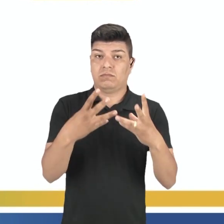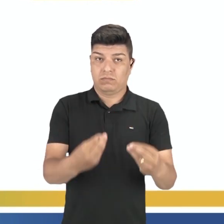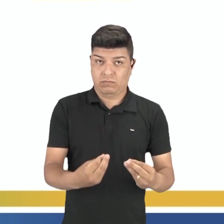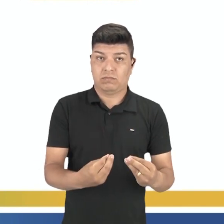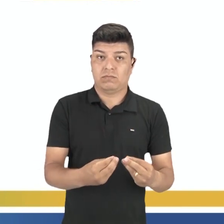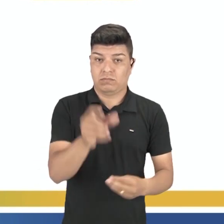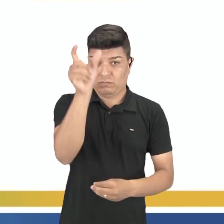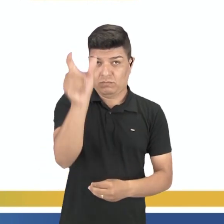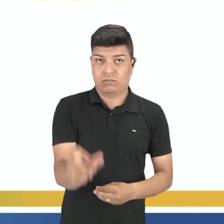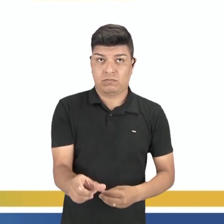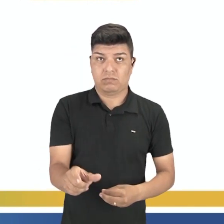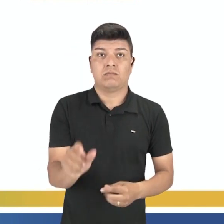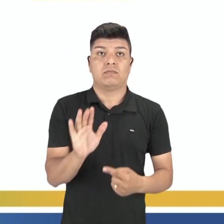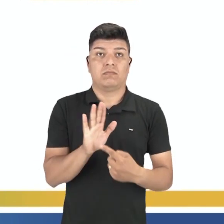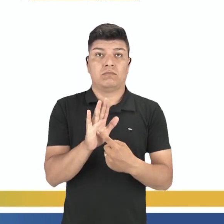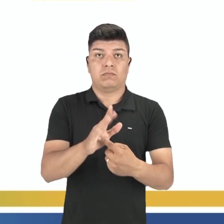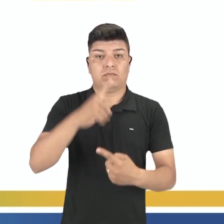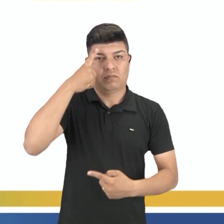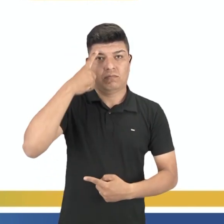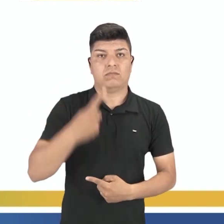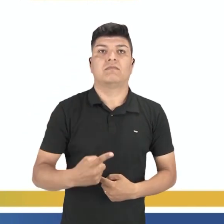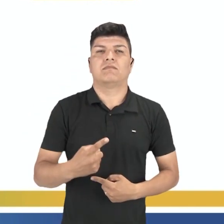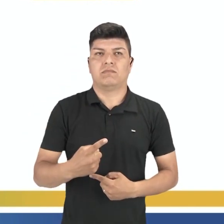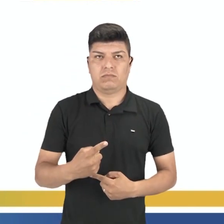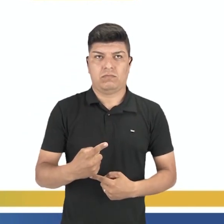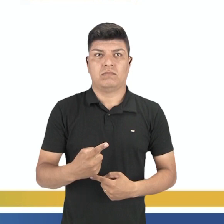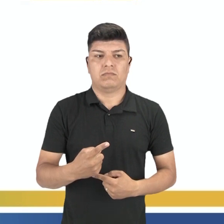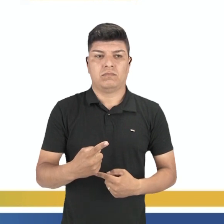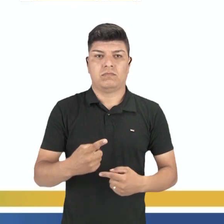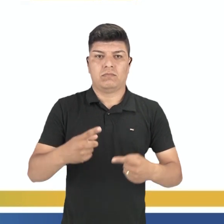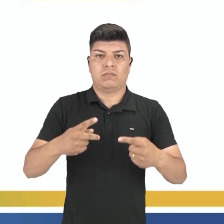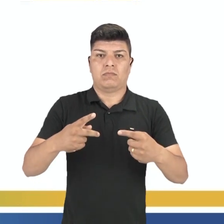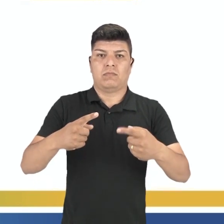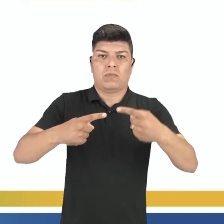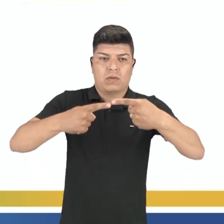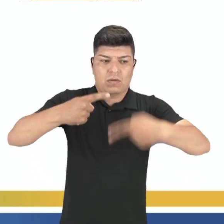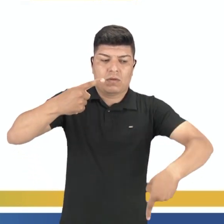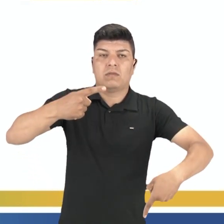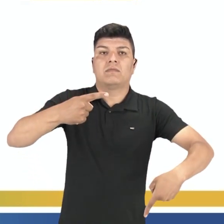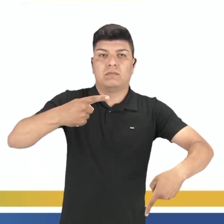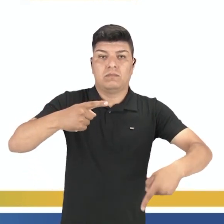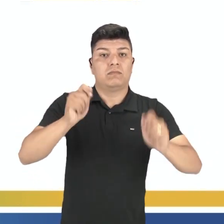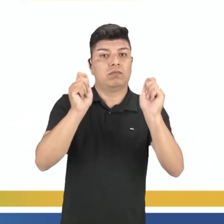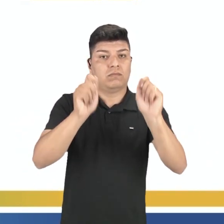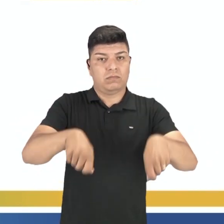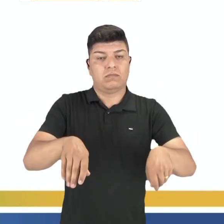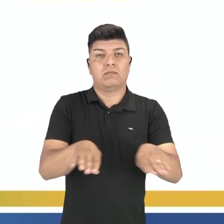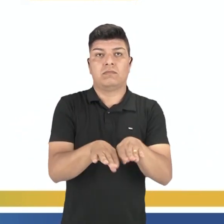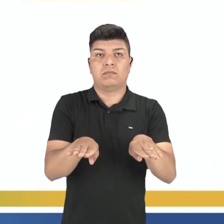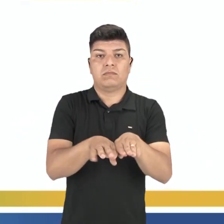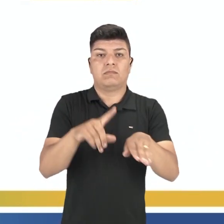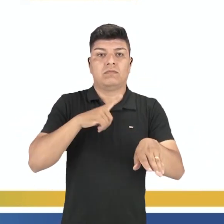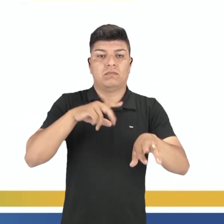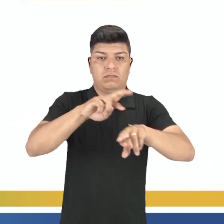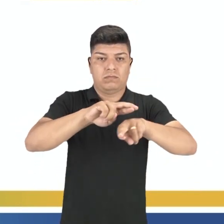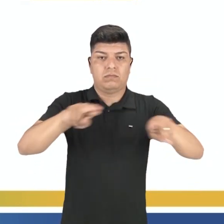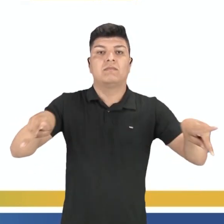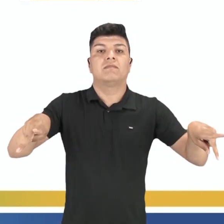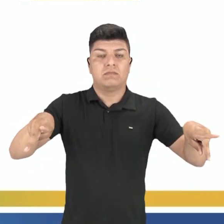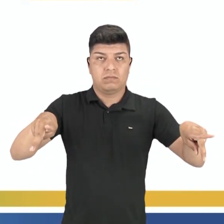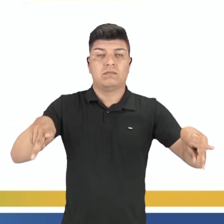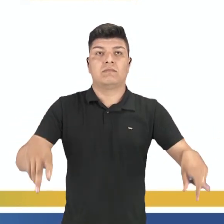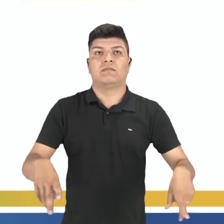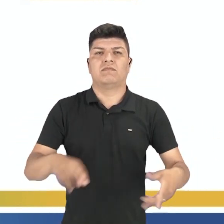Expressam-se mobilizando obrigatoriedade, proibições ou possibilidades. E há uma diferença aí,